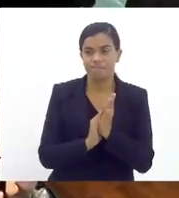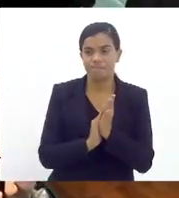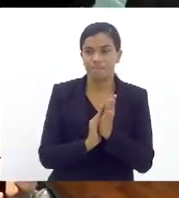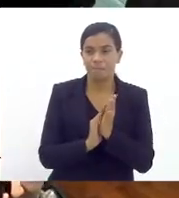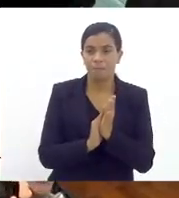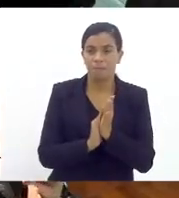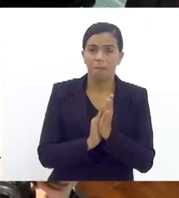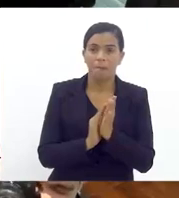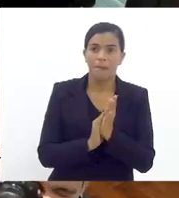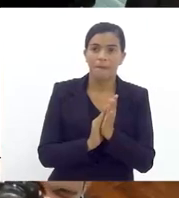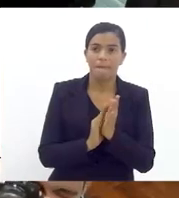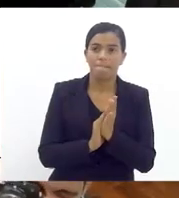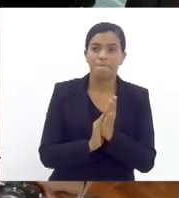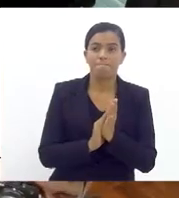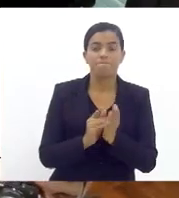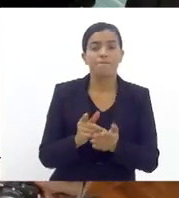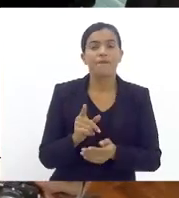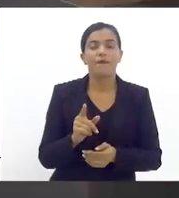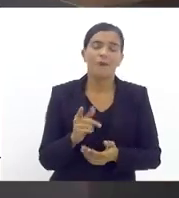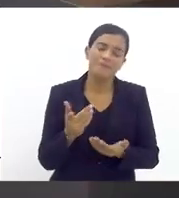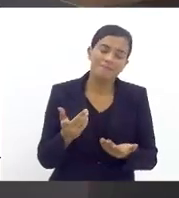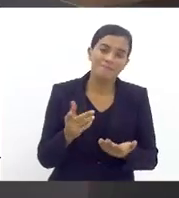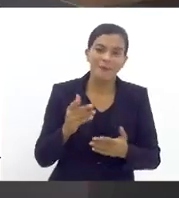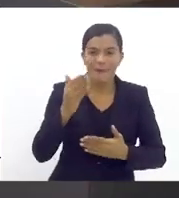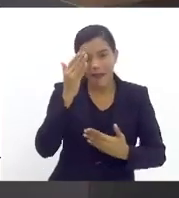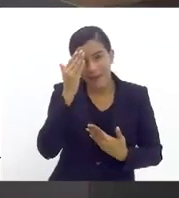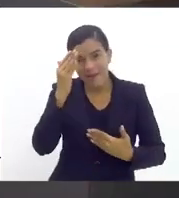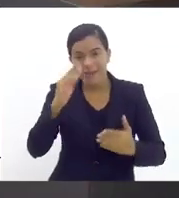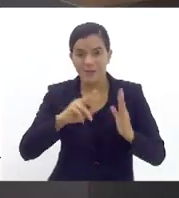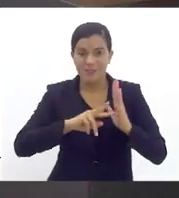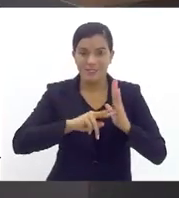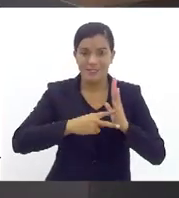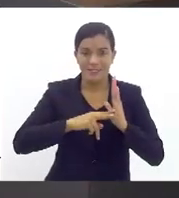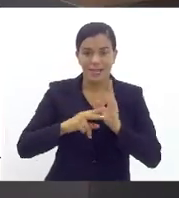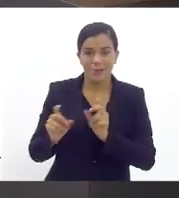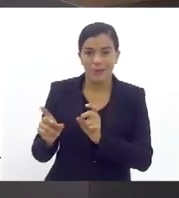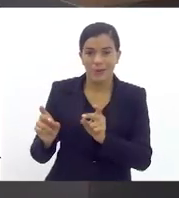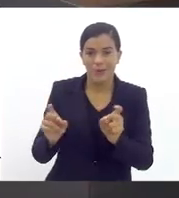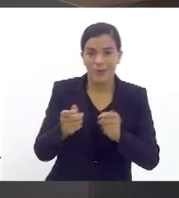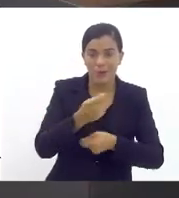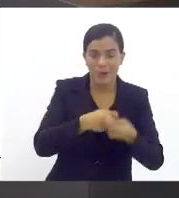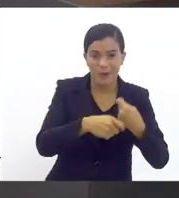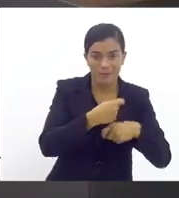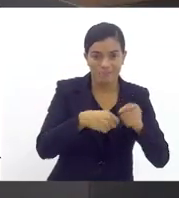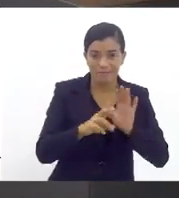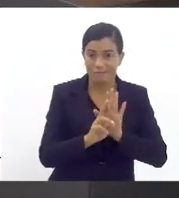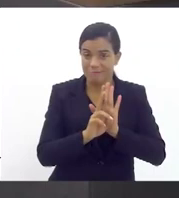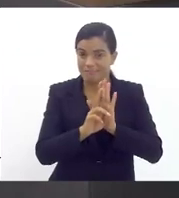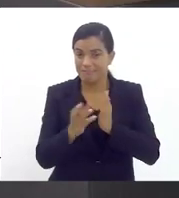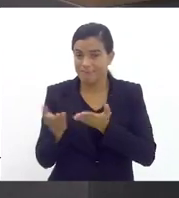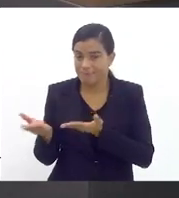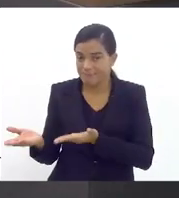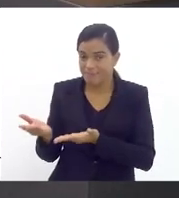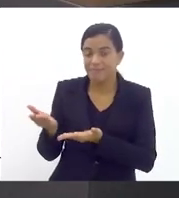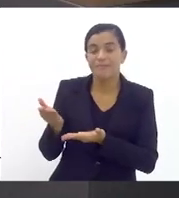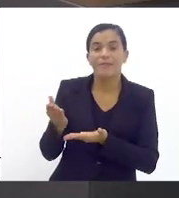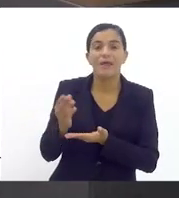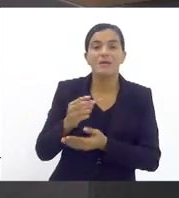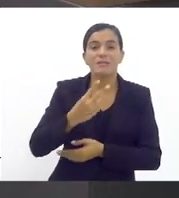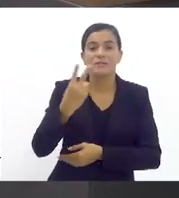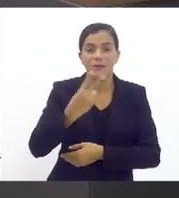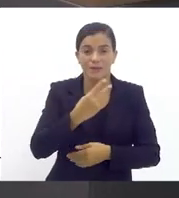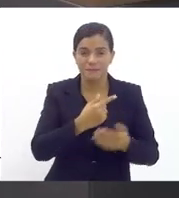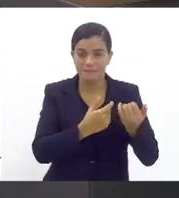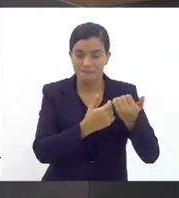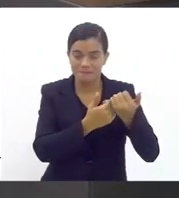Queria fazer de público um agradecimento aos sindicatos comerciários, representado aqui tão brilhantemente pela sua vice-presidenta